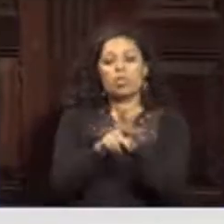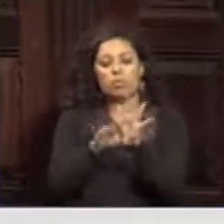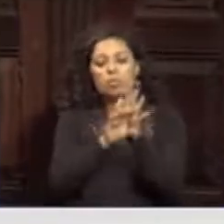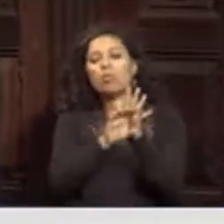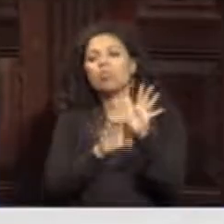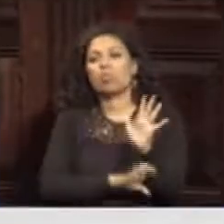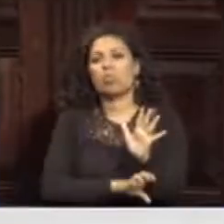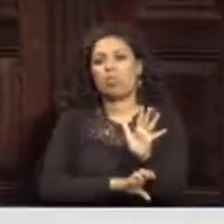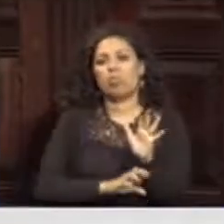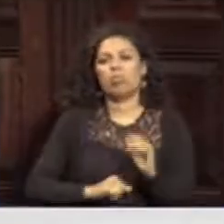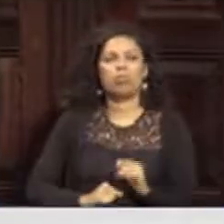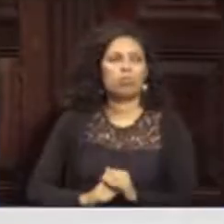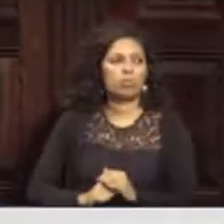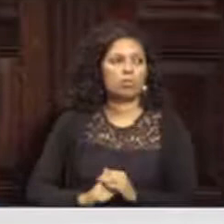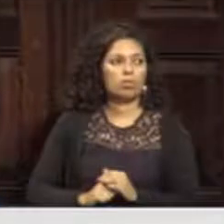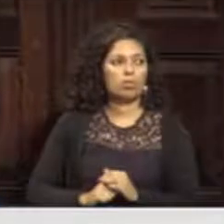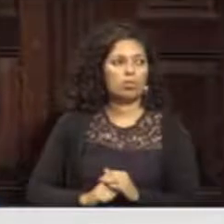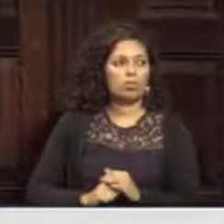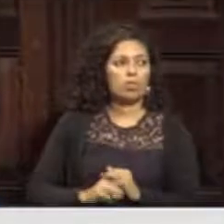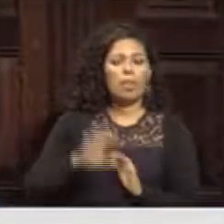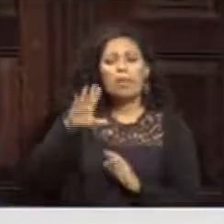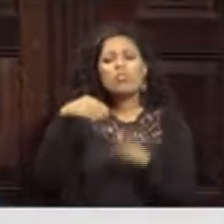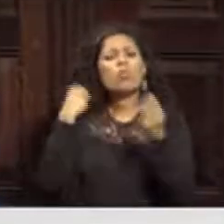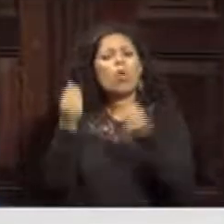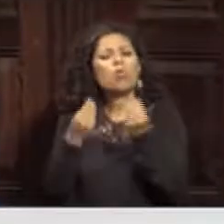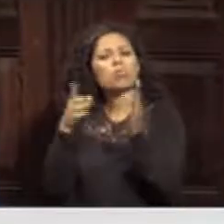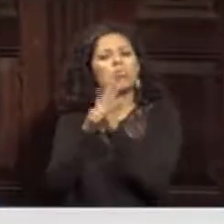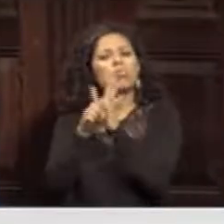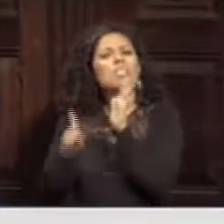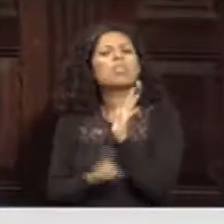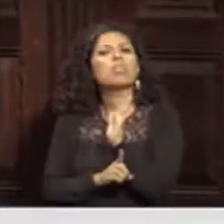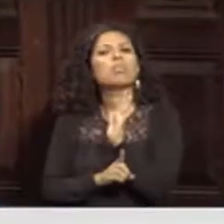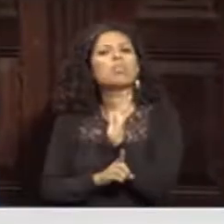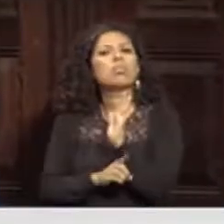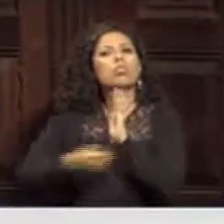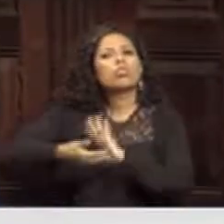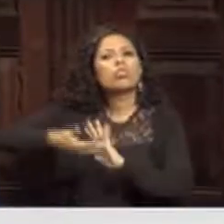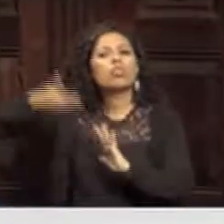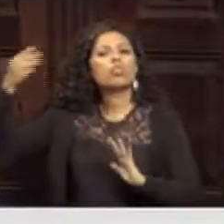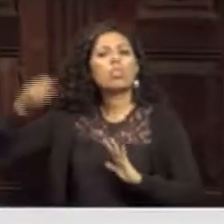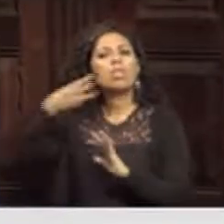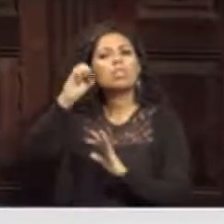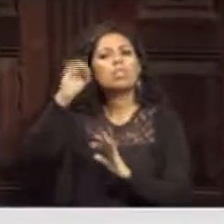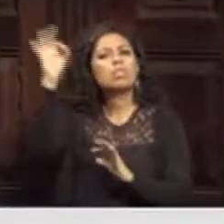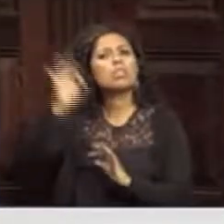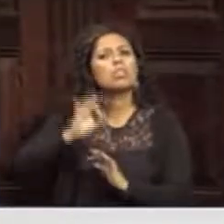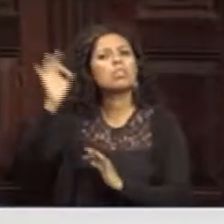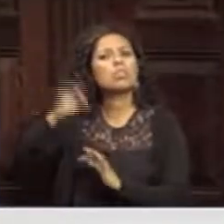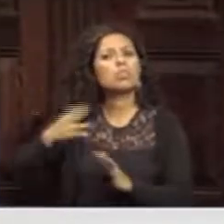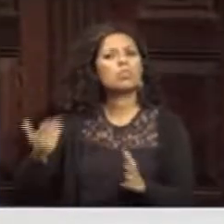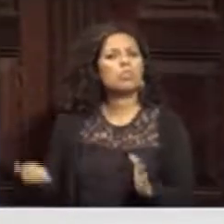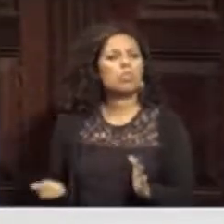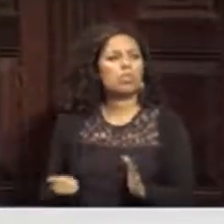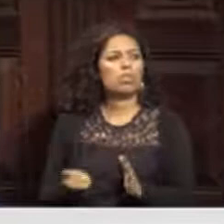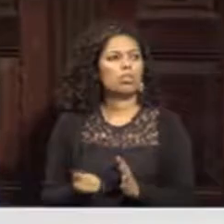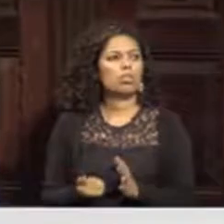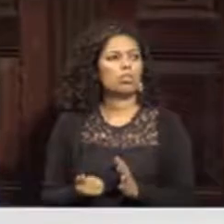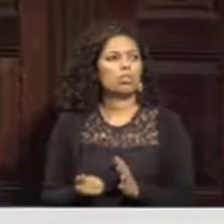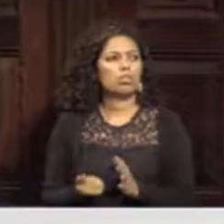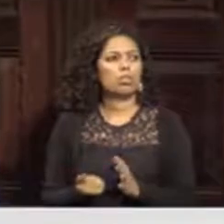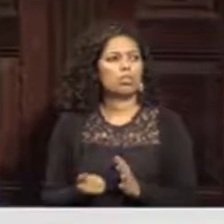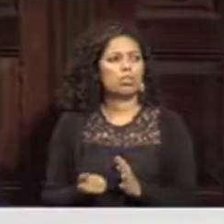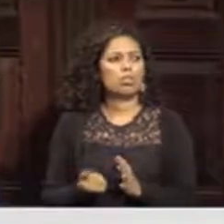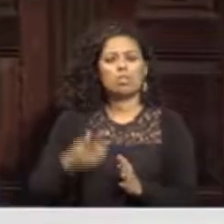constitucionais e legais. Como pode um decreto retirar 30%